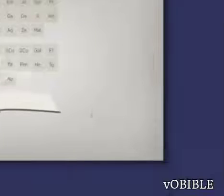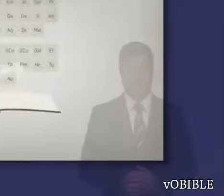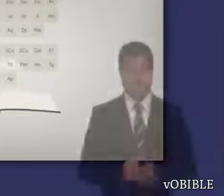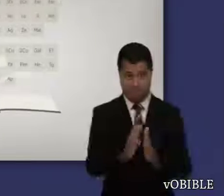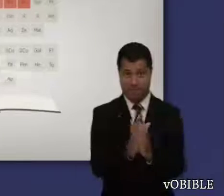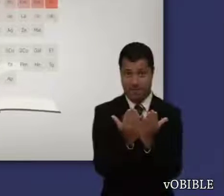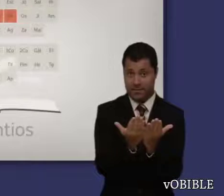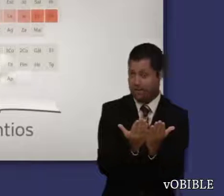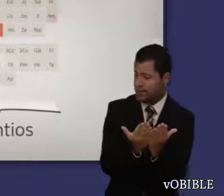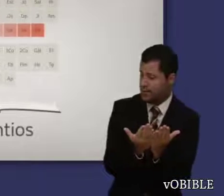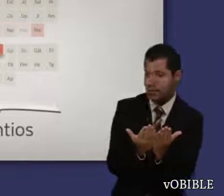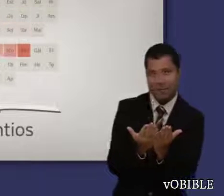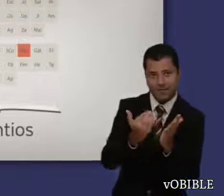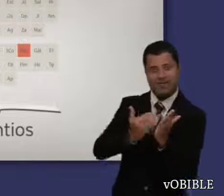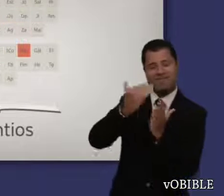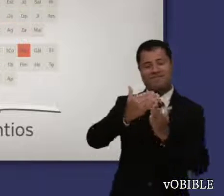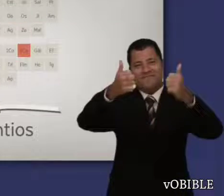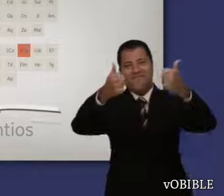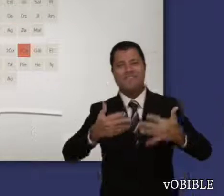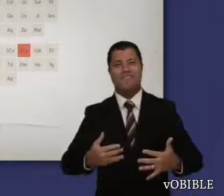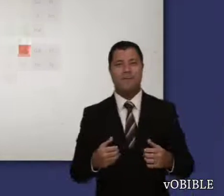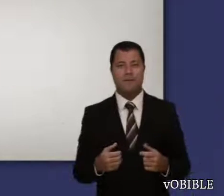Uma introdução a 2 Coríntios.